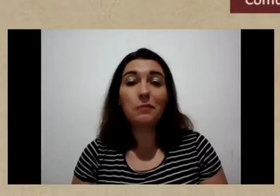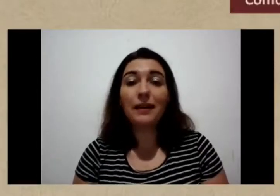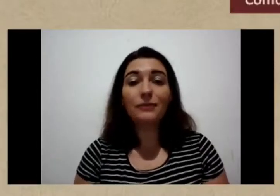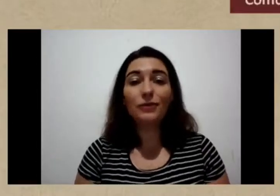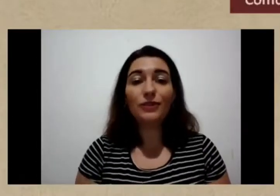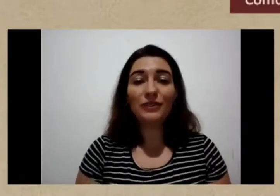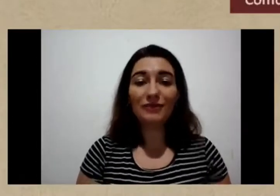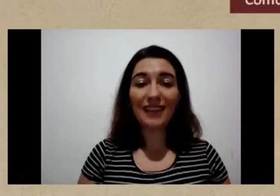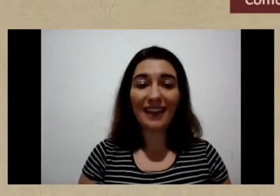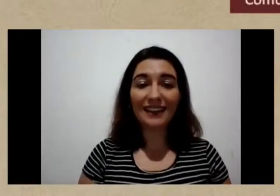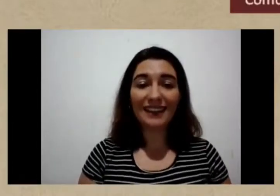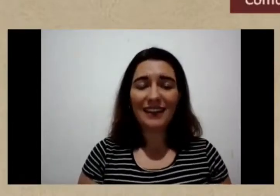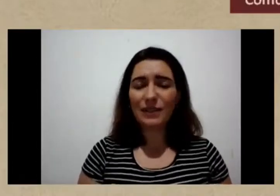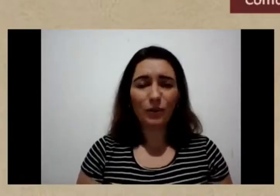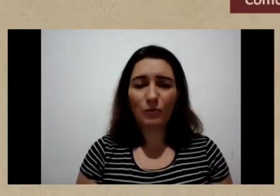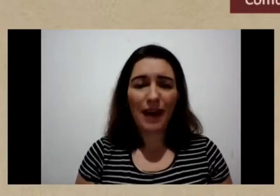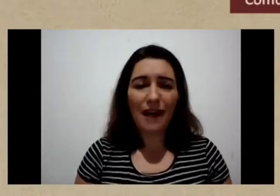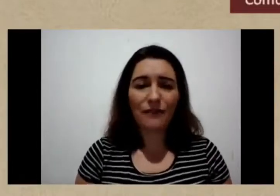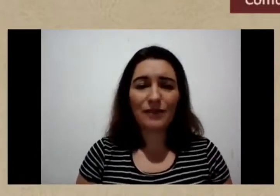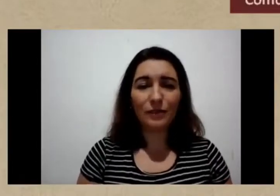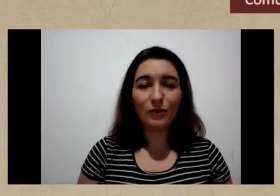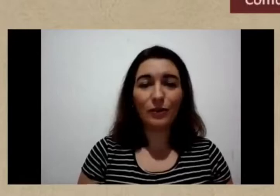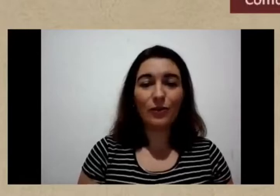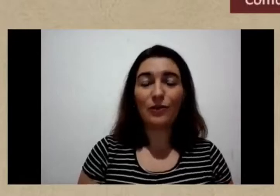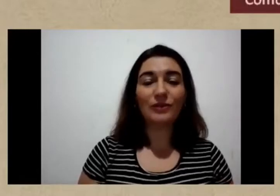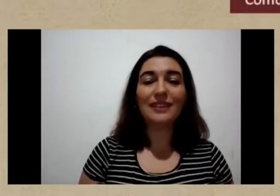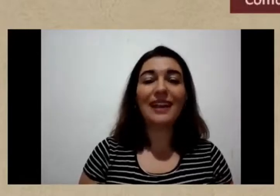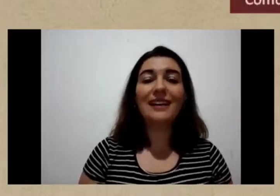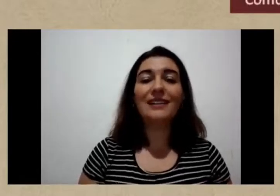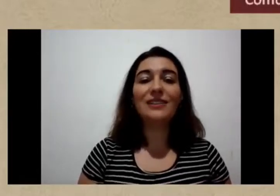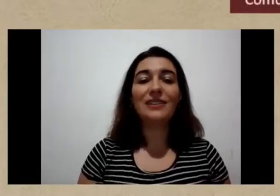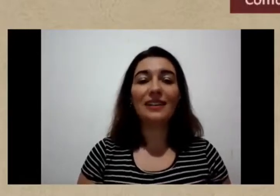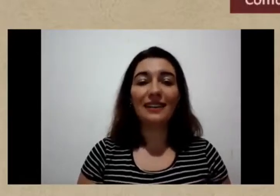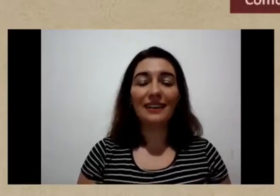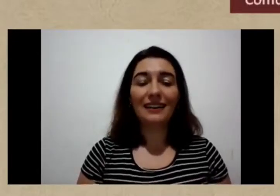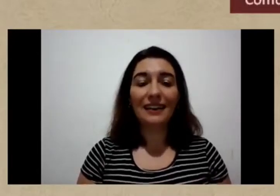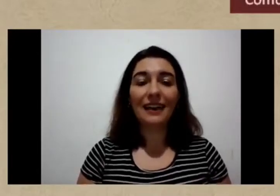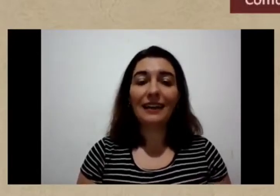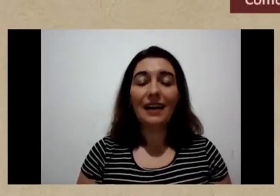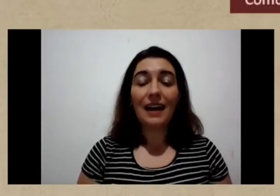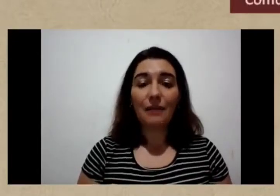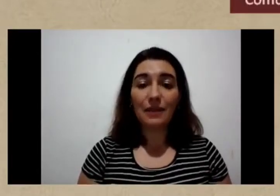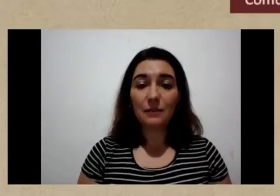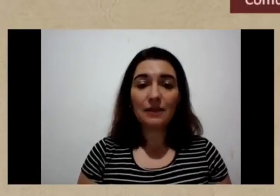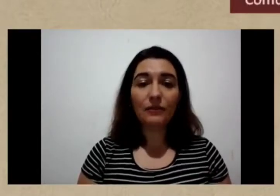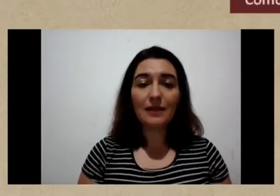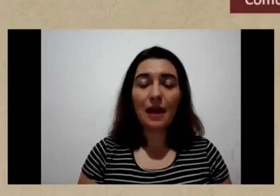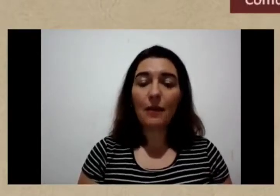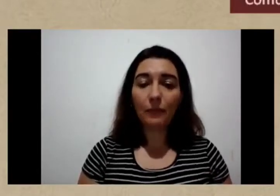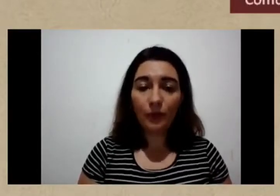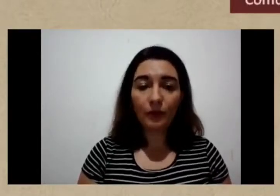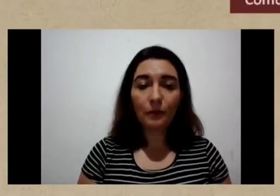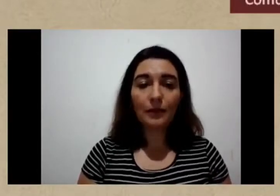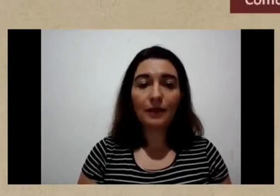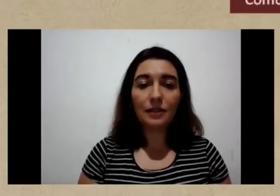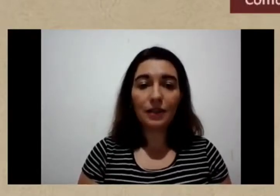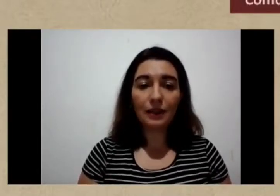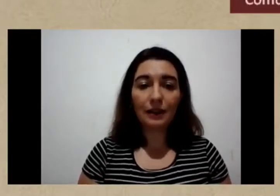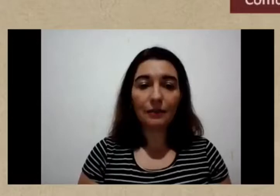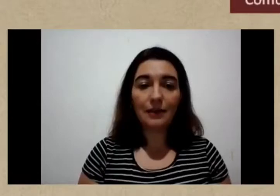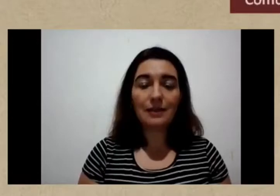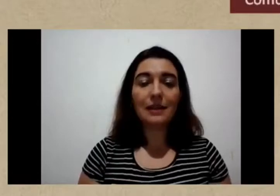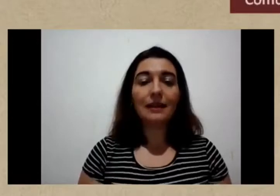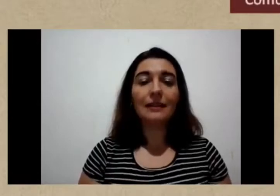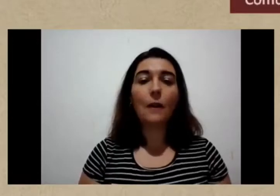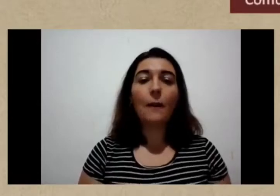tem espanto, se não tem, se eu tô brava, se eu tô contente, né? A minha expressão facial é muito importante